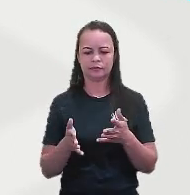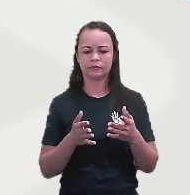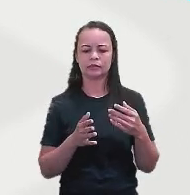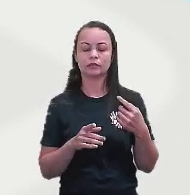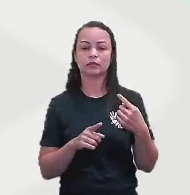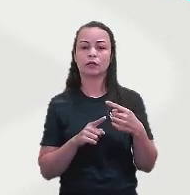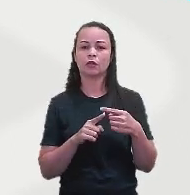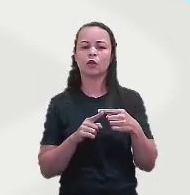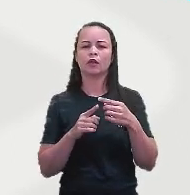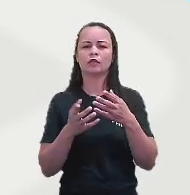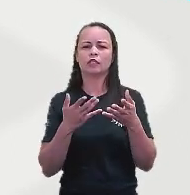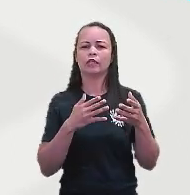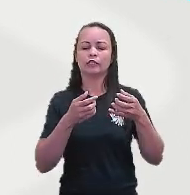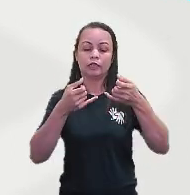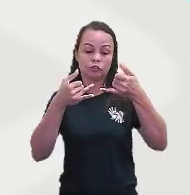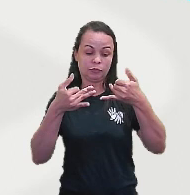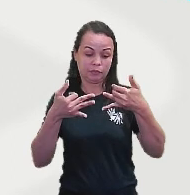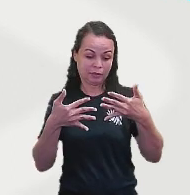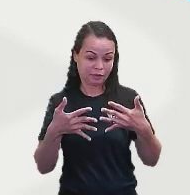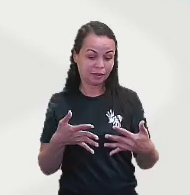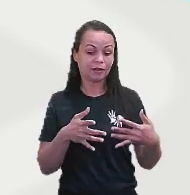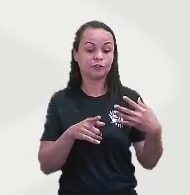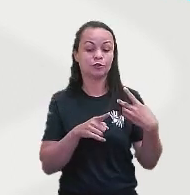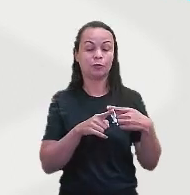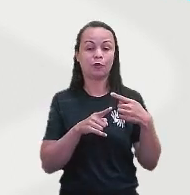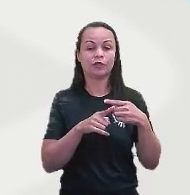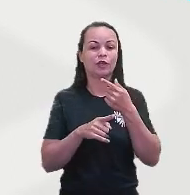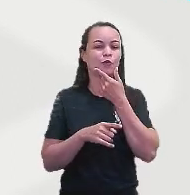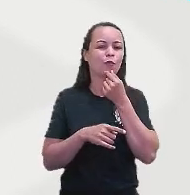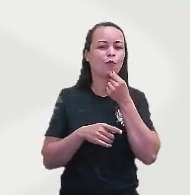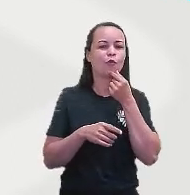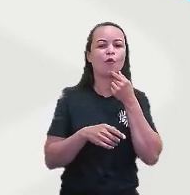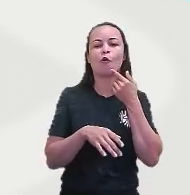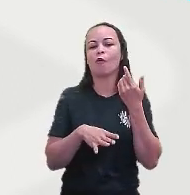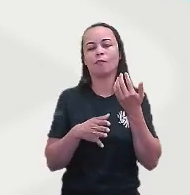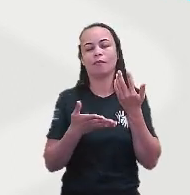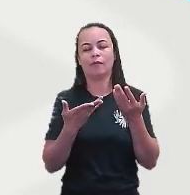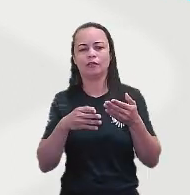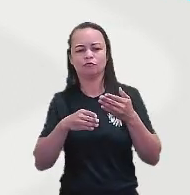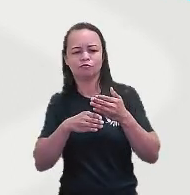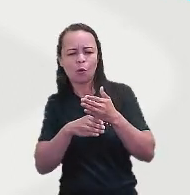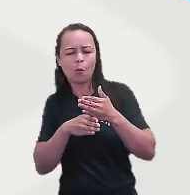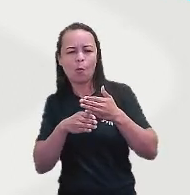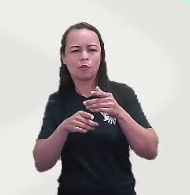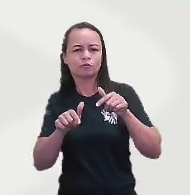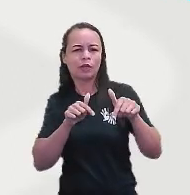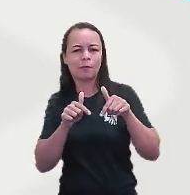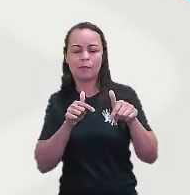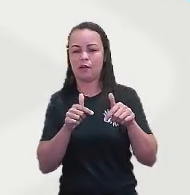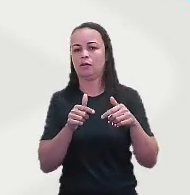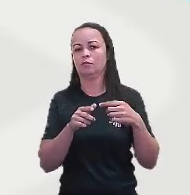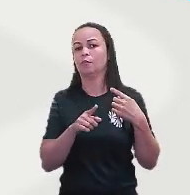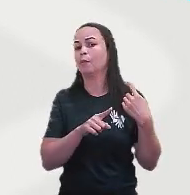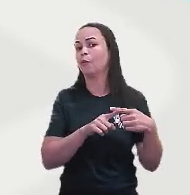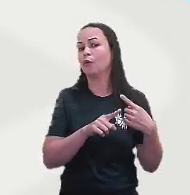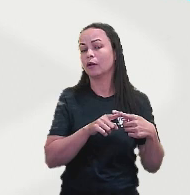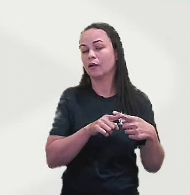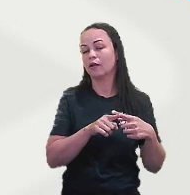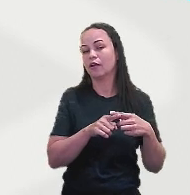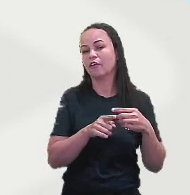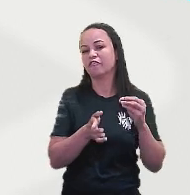o motivo pelo qual o carpinteiro não fez o serviço, tá bom? Então, porque faltou